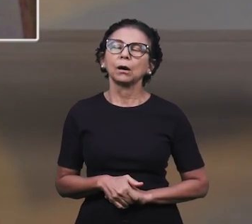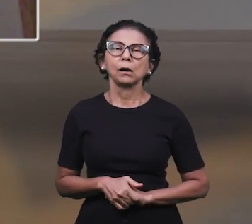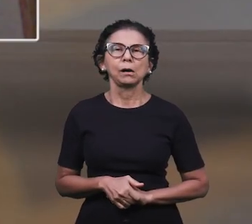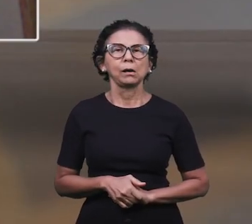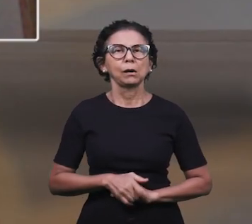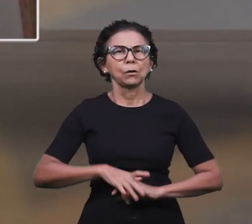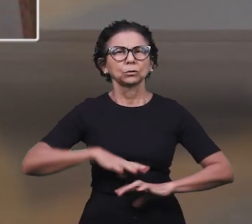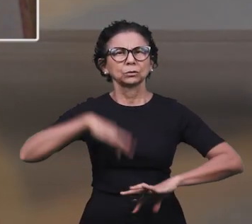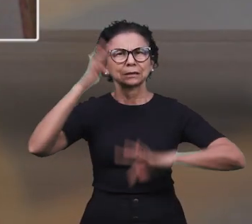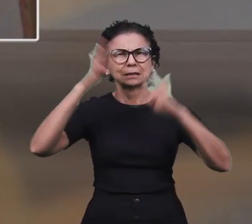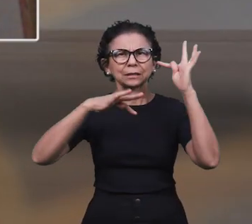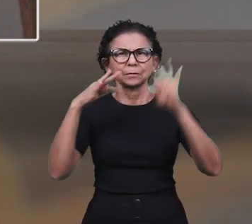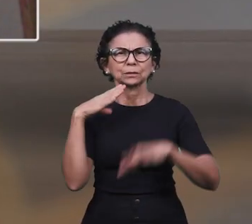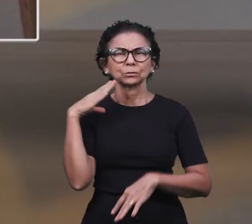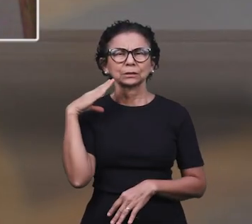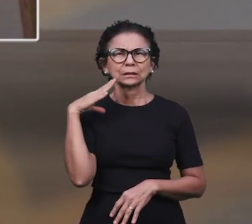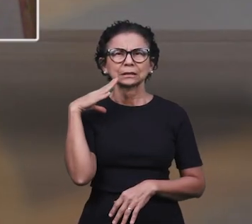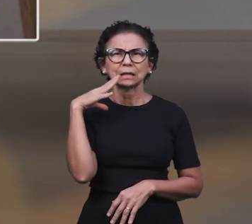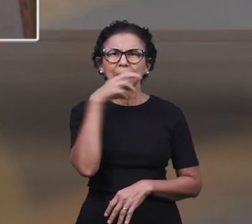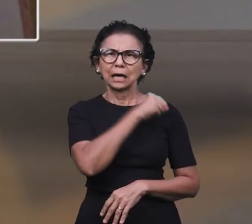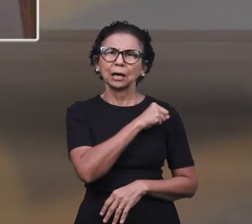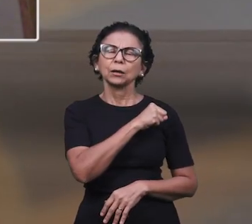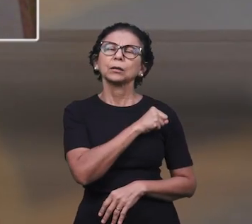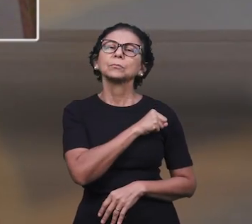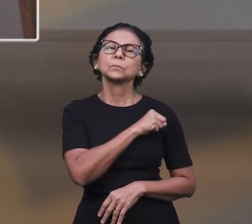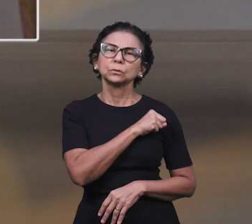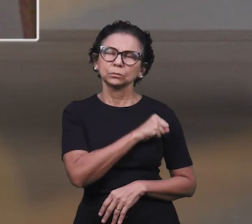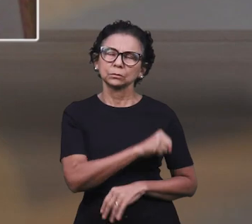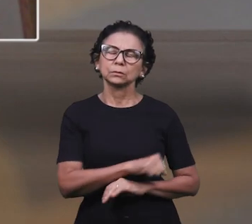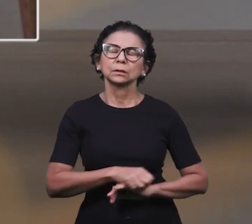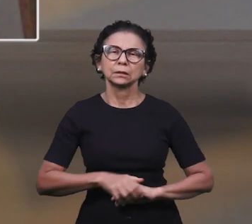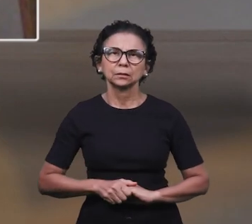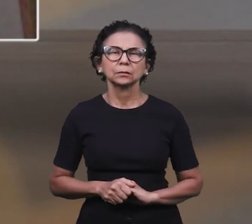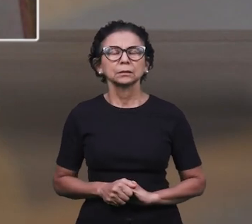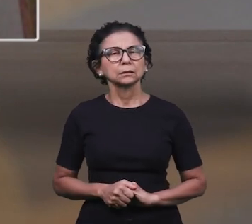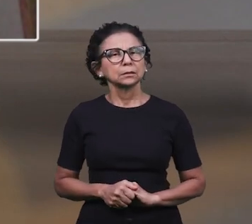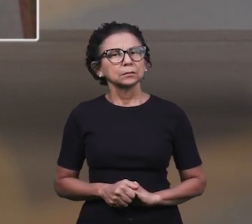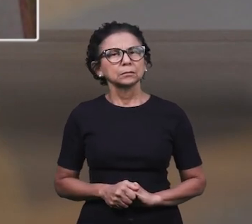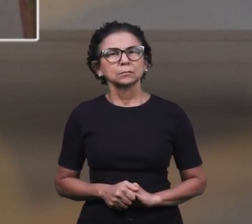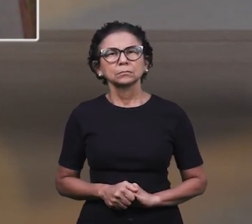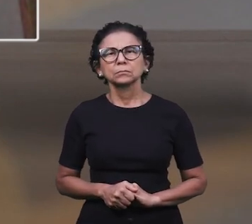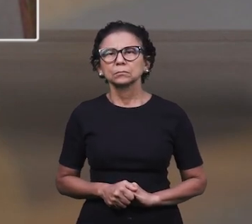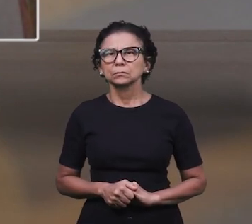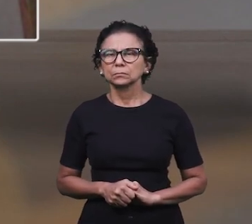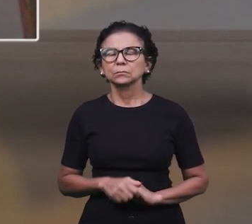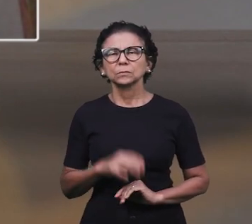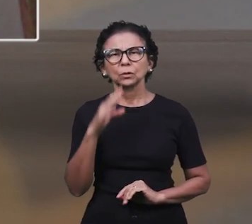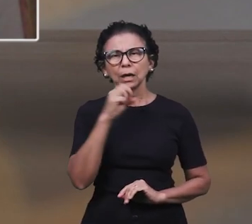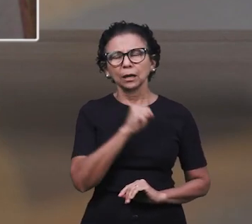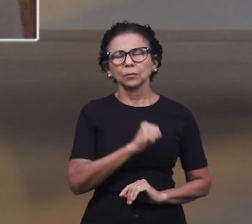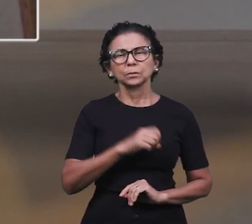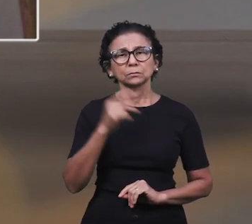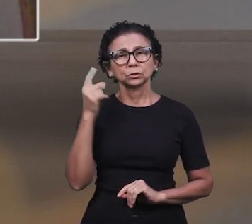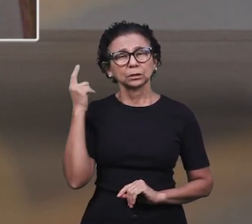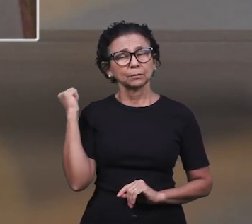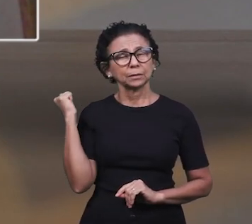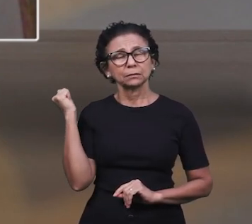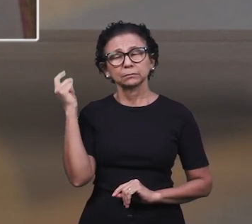muito rápidos hoje e resolvem com um tempo muito menor do que